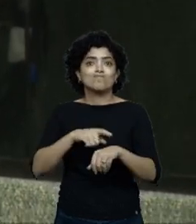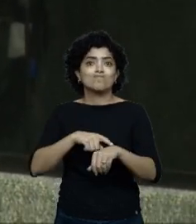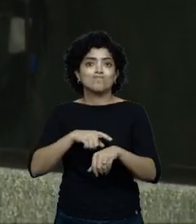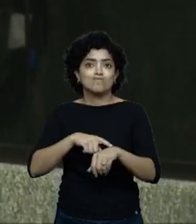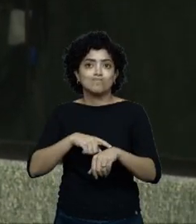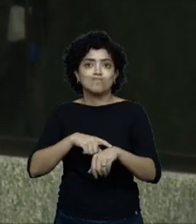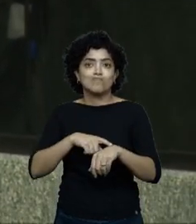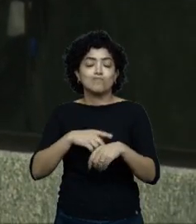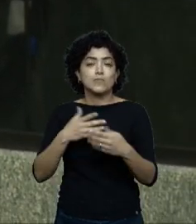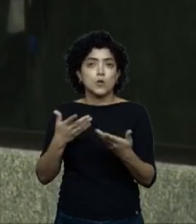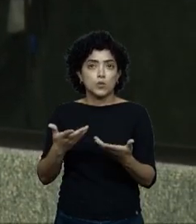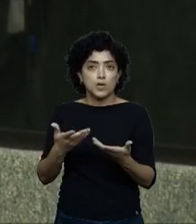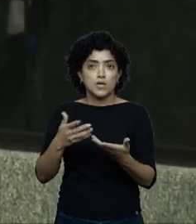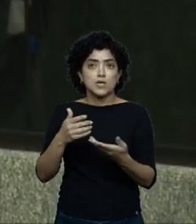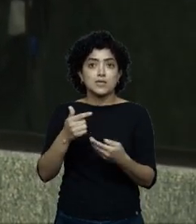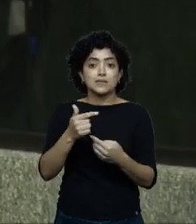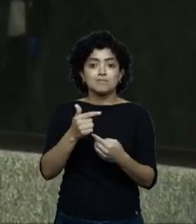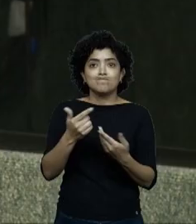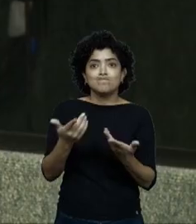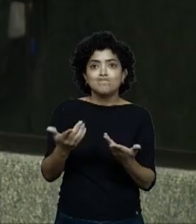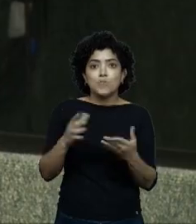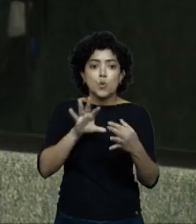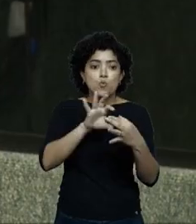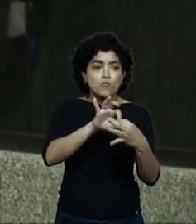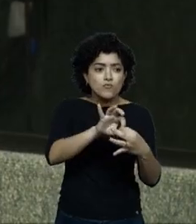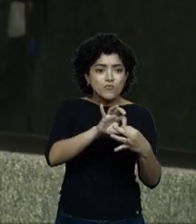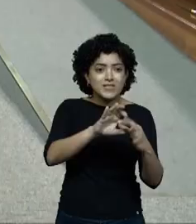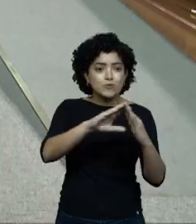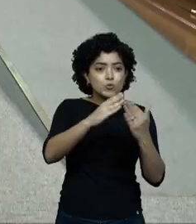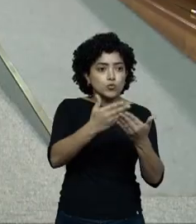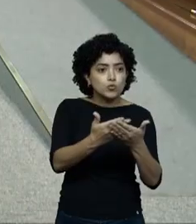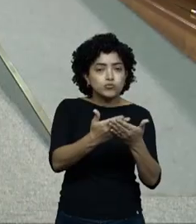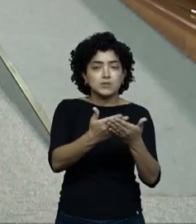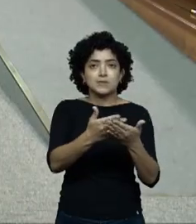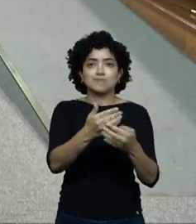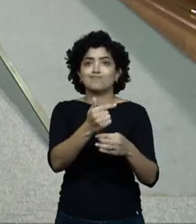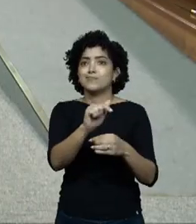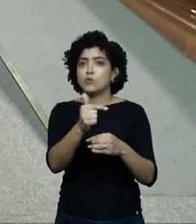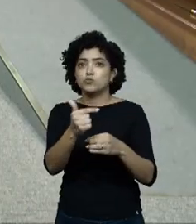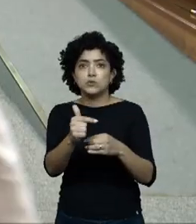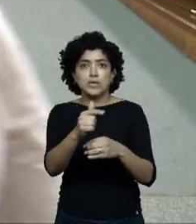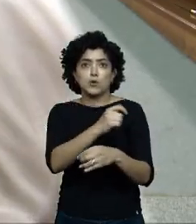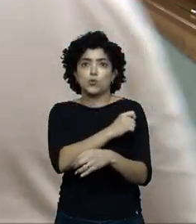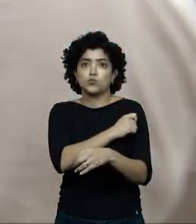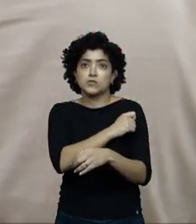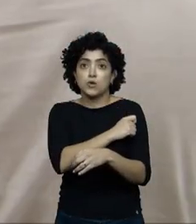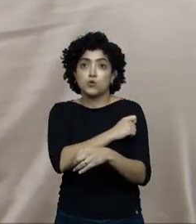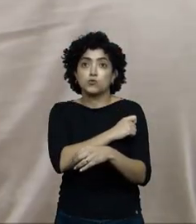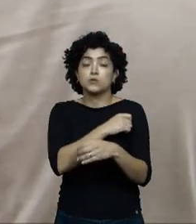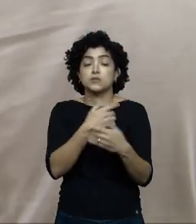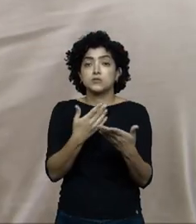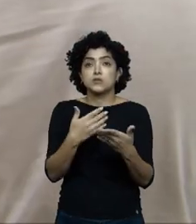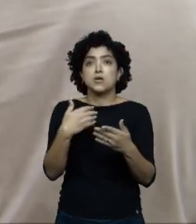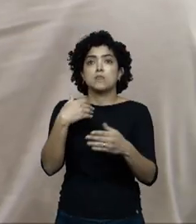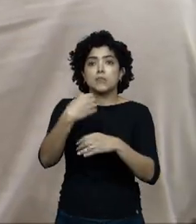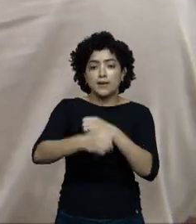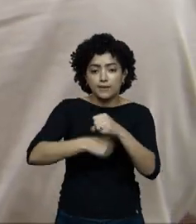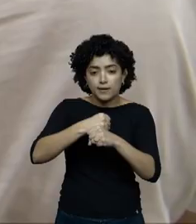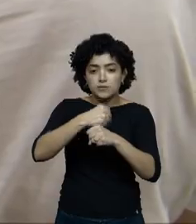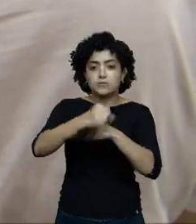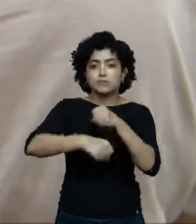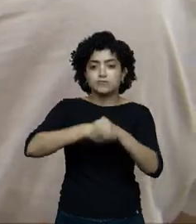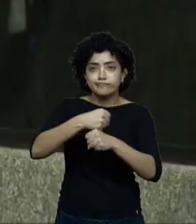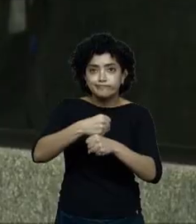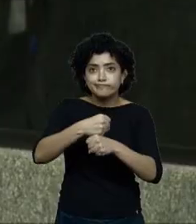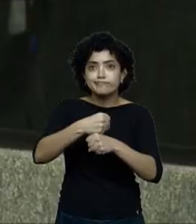não termos como criar um vínculo com a escola nem os alunos porque a cada ano nós Assumimos